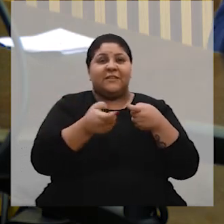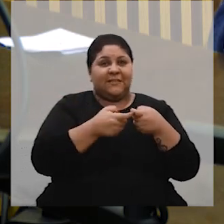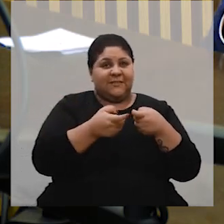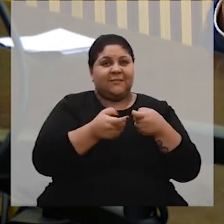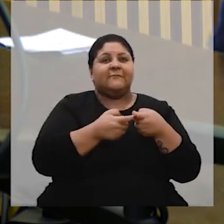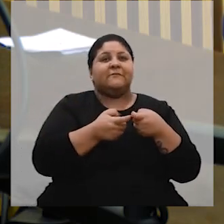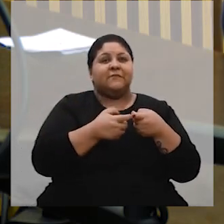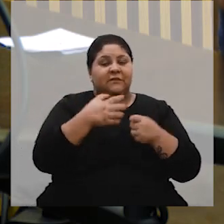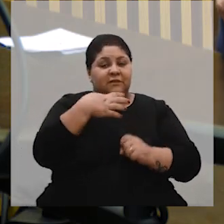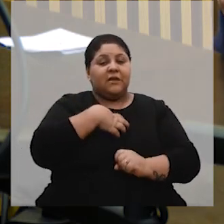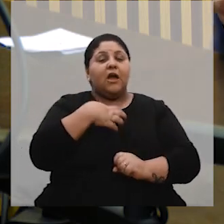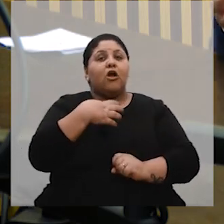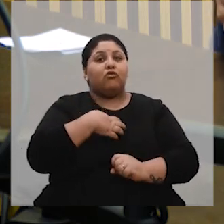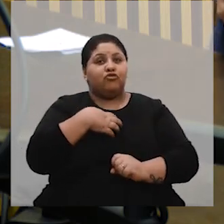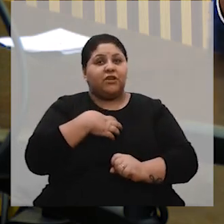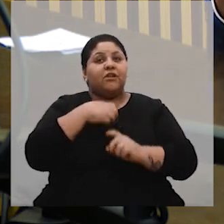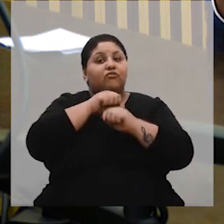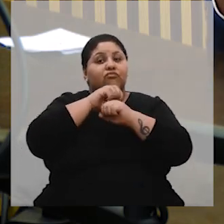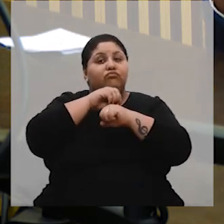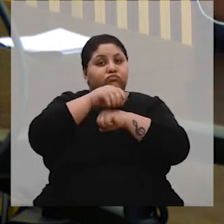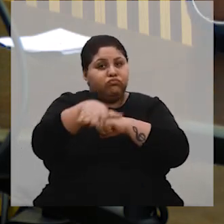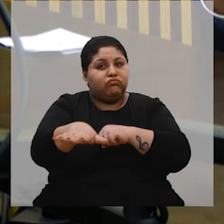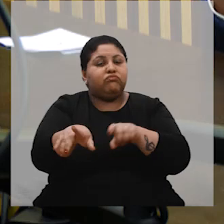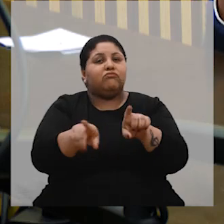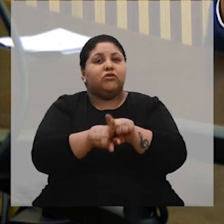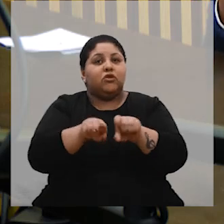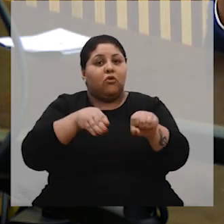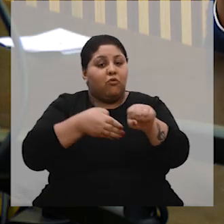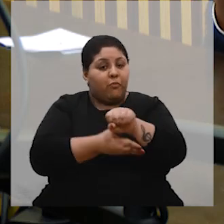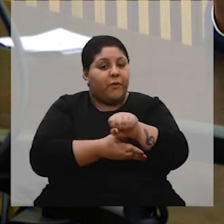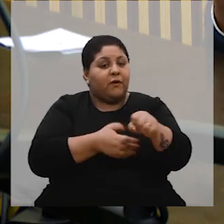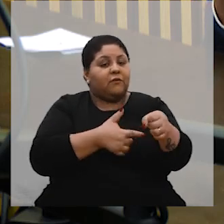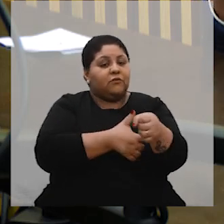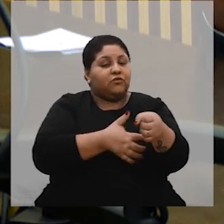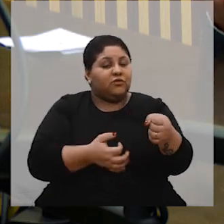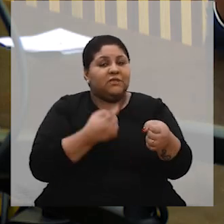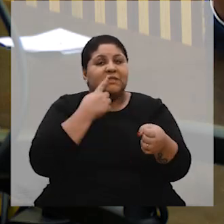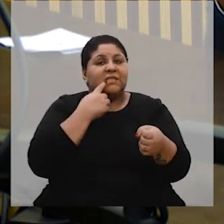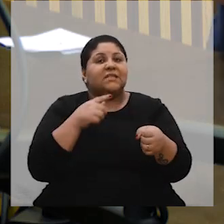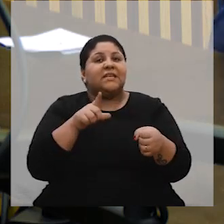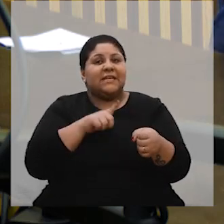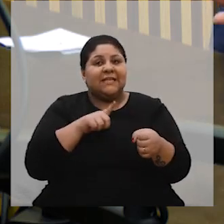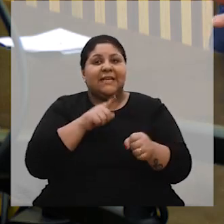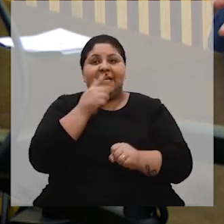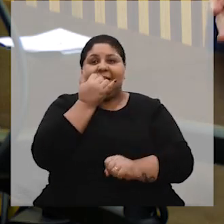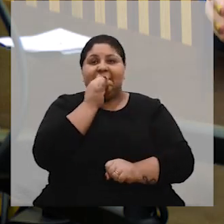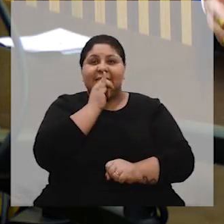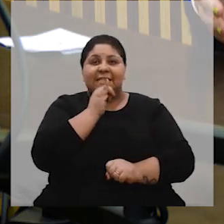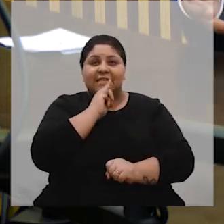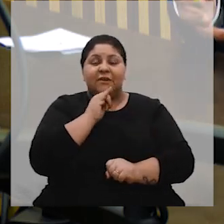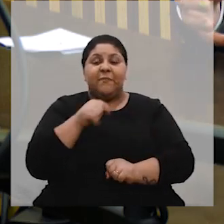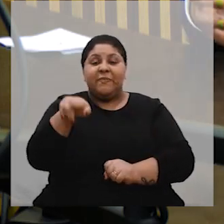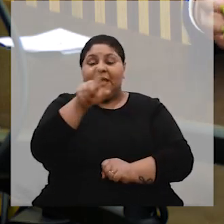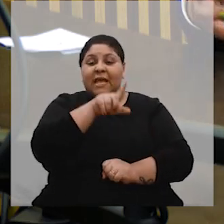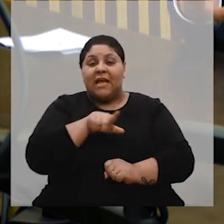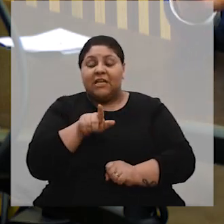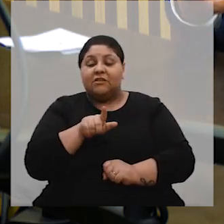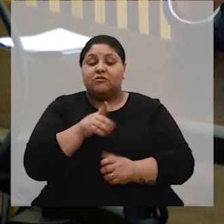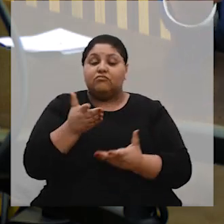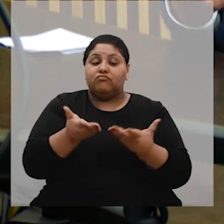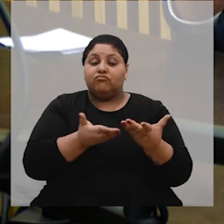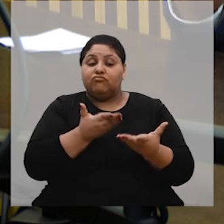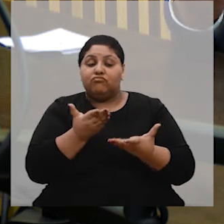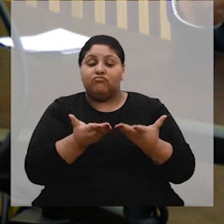ali é bastante, é uma forma de contaminação. O banco de sangue, a gente já tem essas testagens. Então, a gente está se buscando